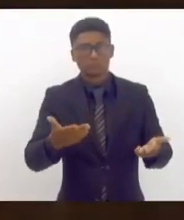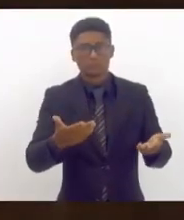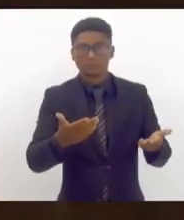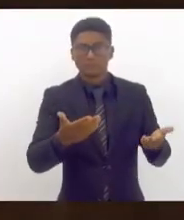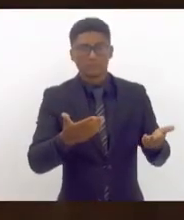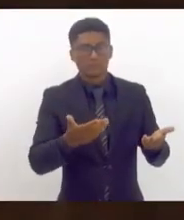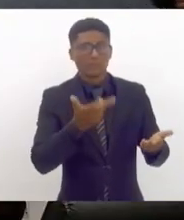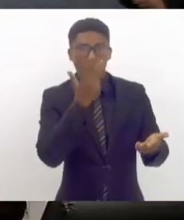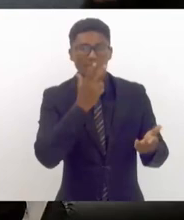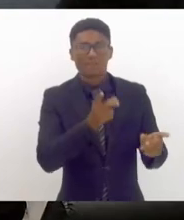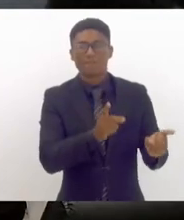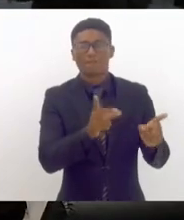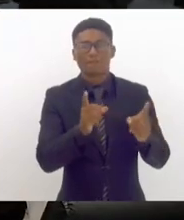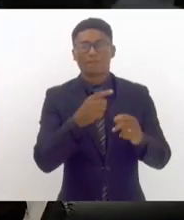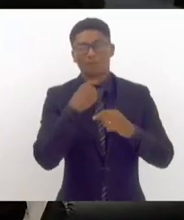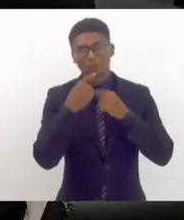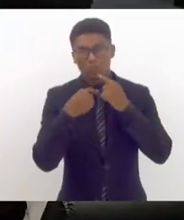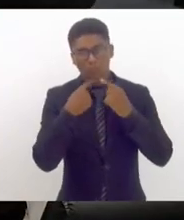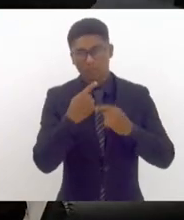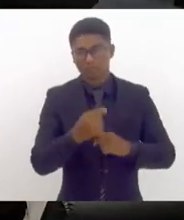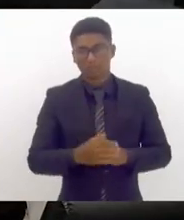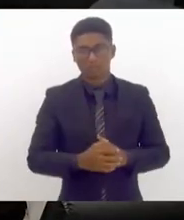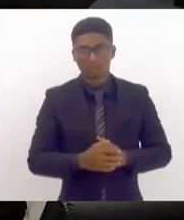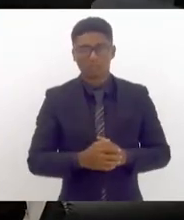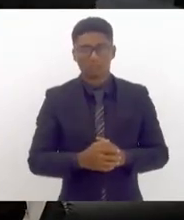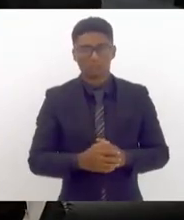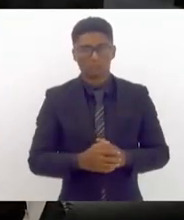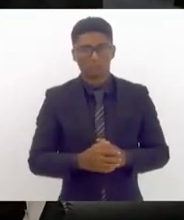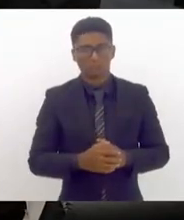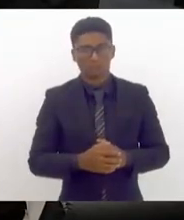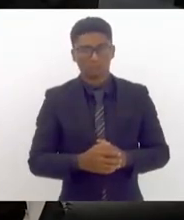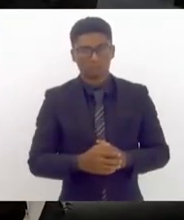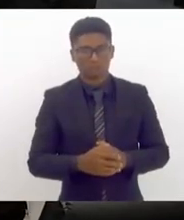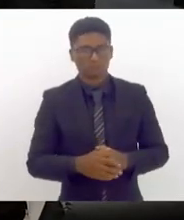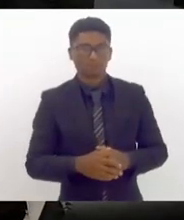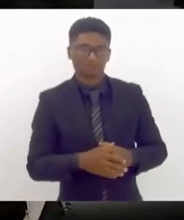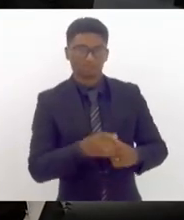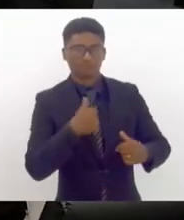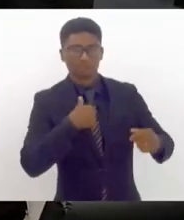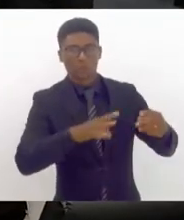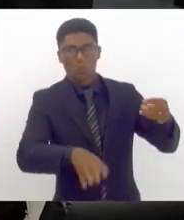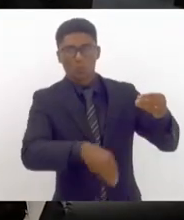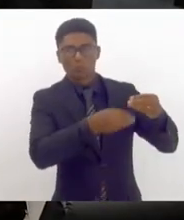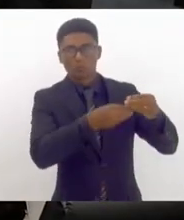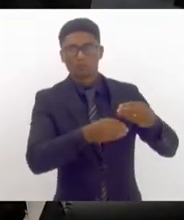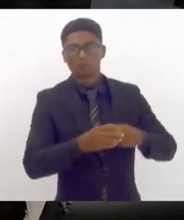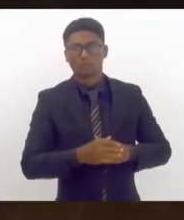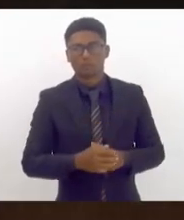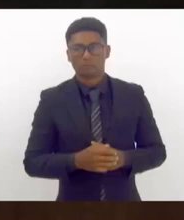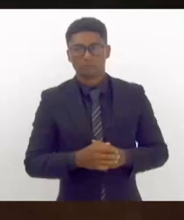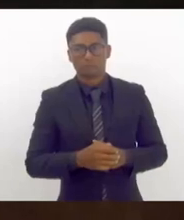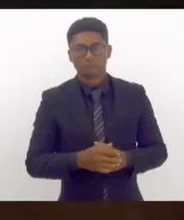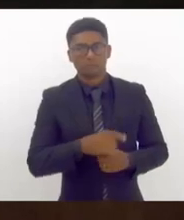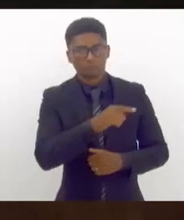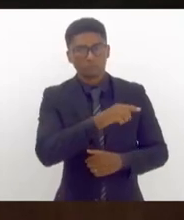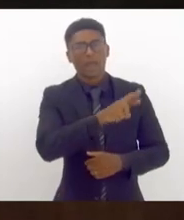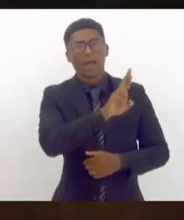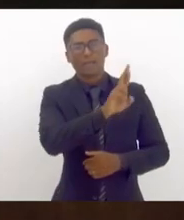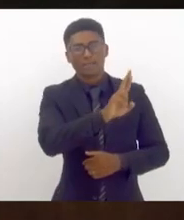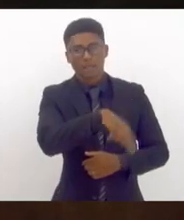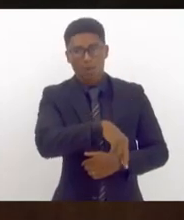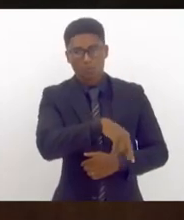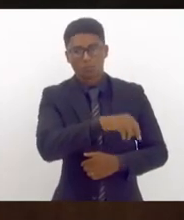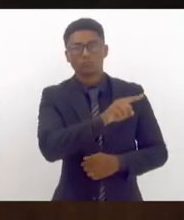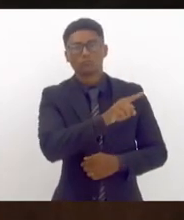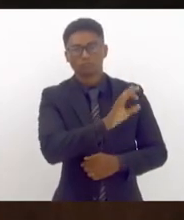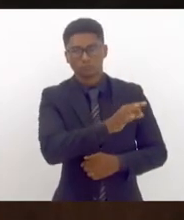mercadoria. Presidente, só fazendo a contra-argumentação, não deixa de ter razão o deputado, não em